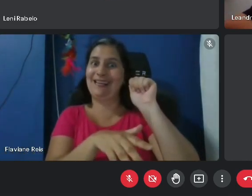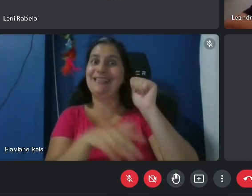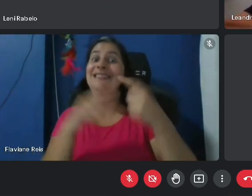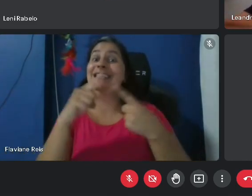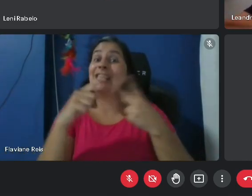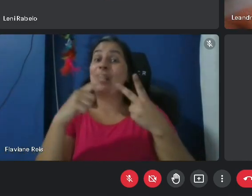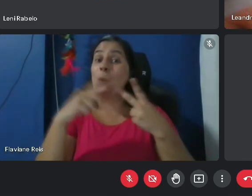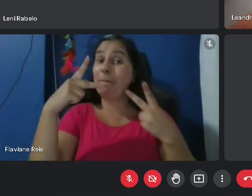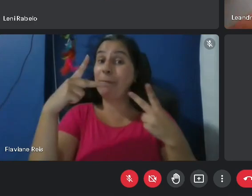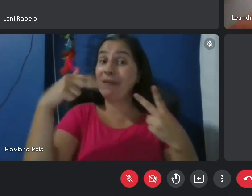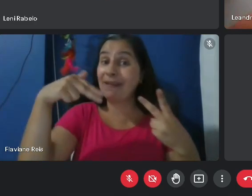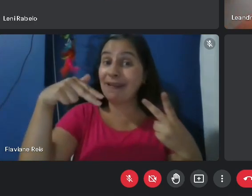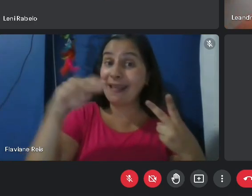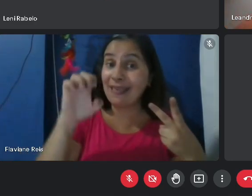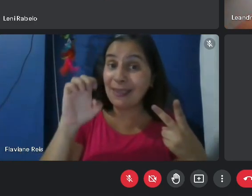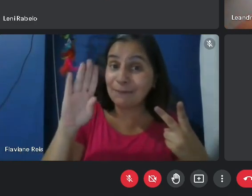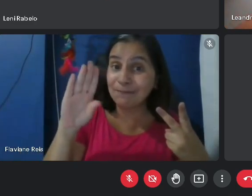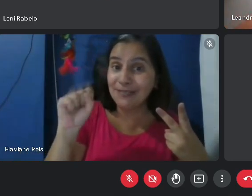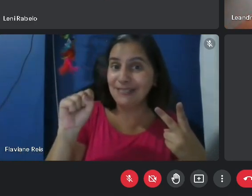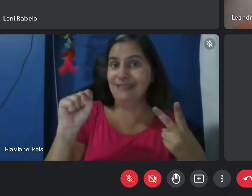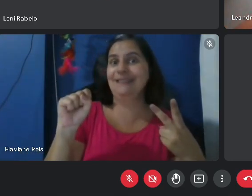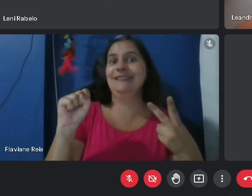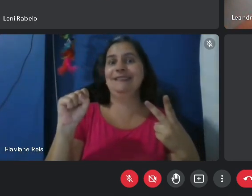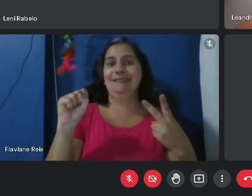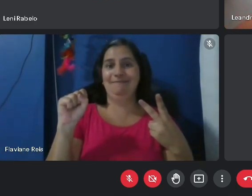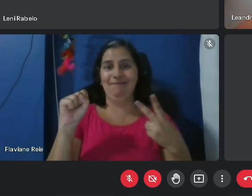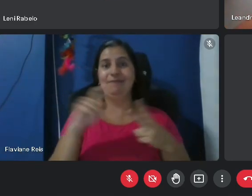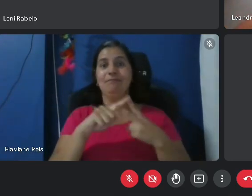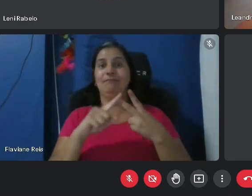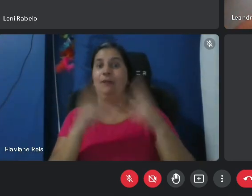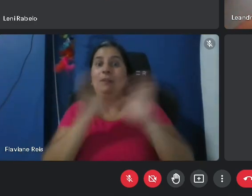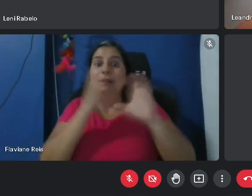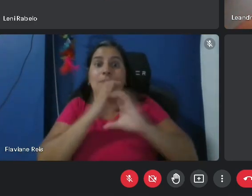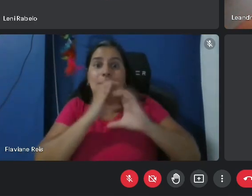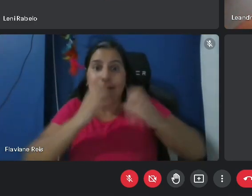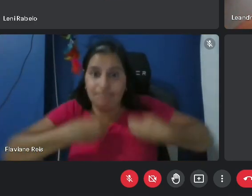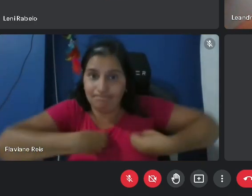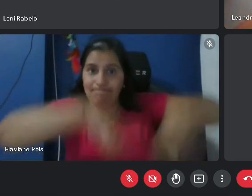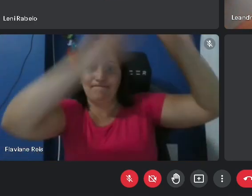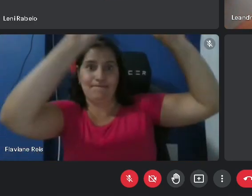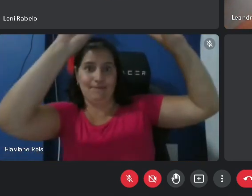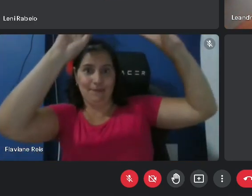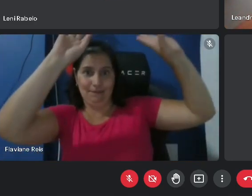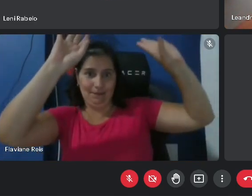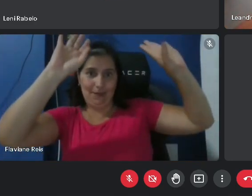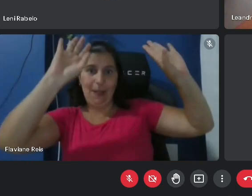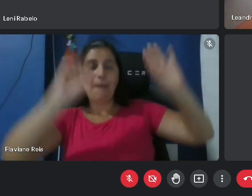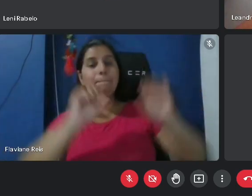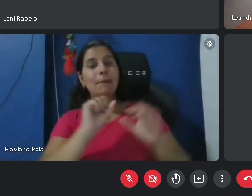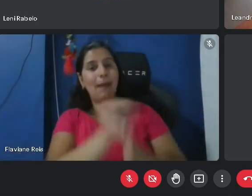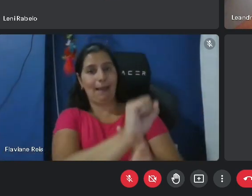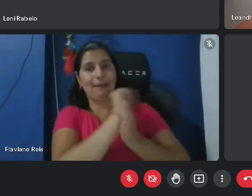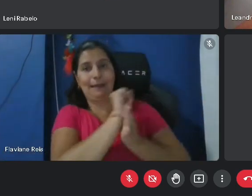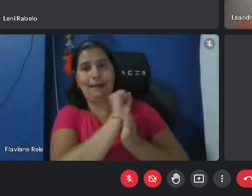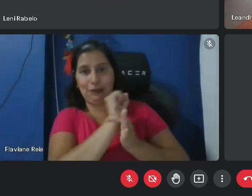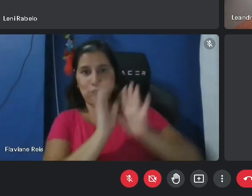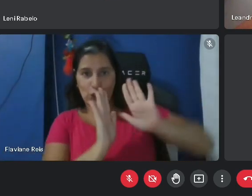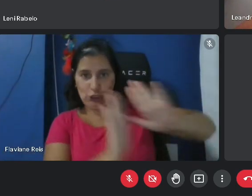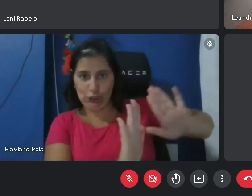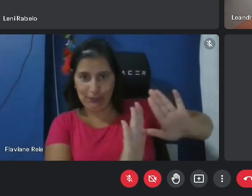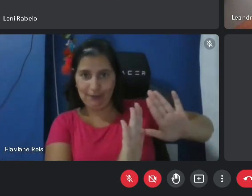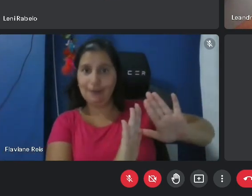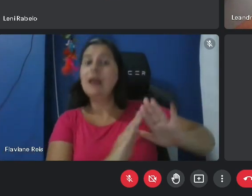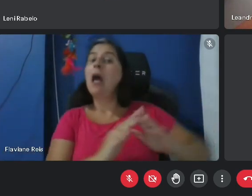urgência para que haja esse entendimento. E os PNS também, e nós temos urgência de